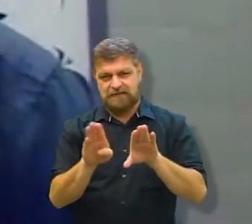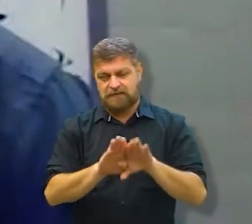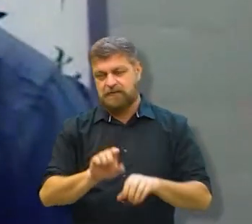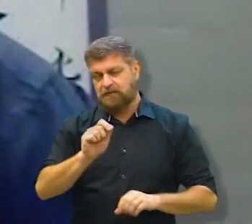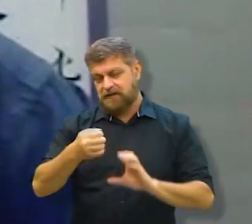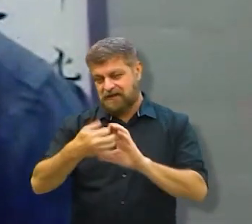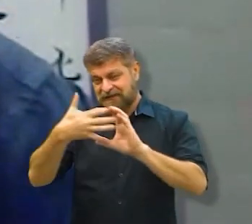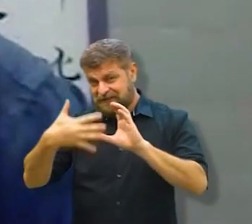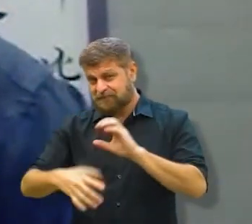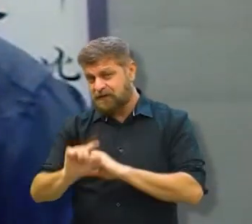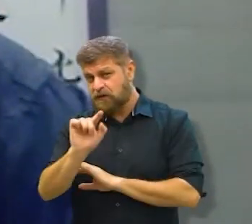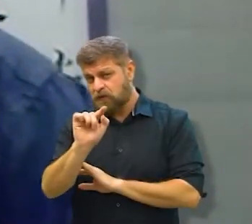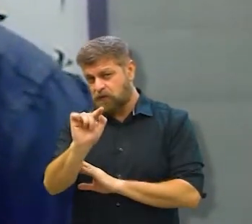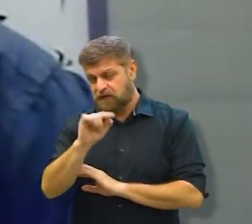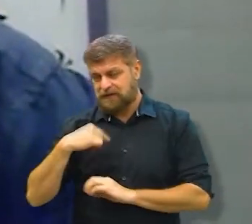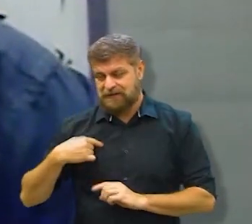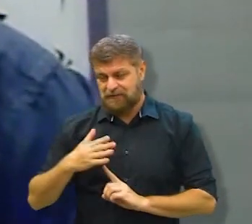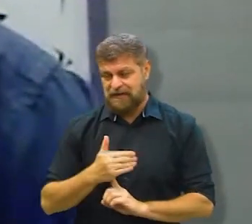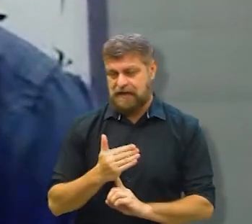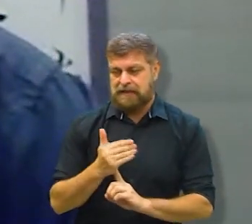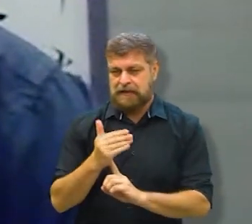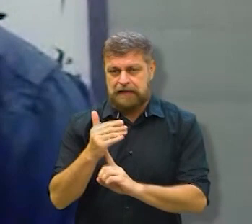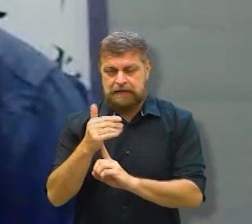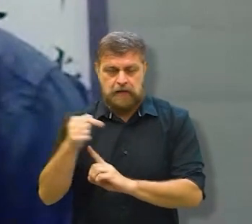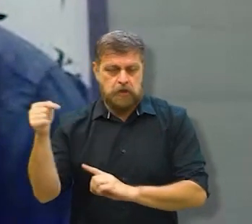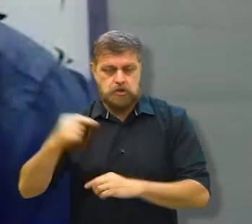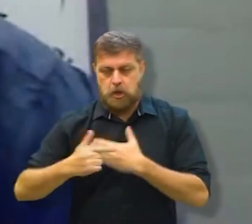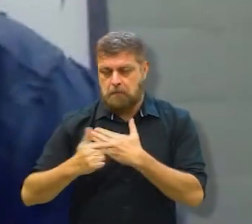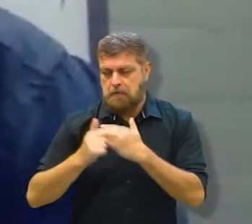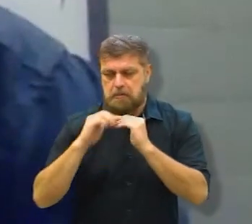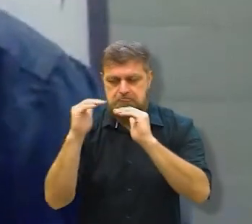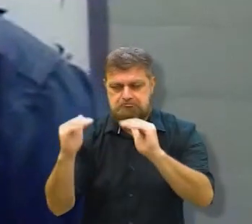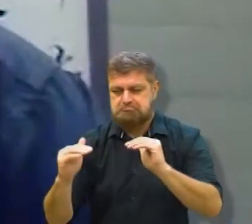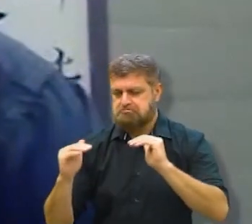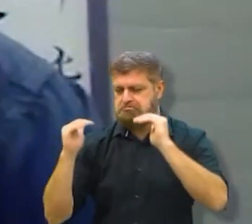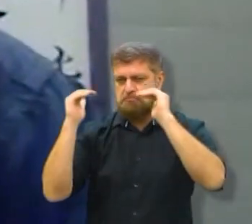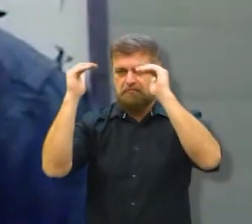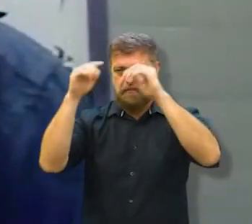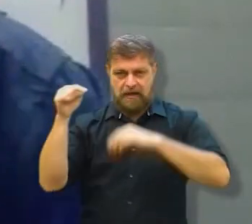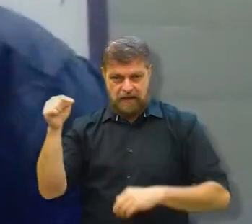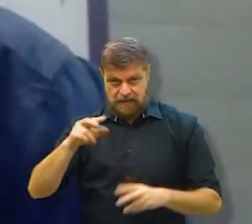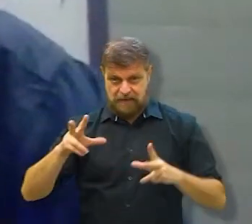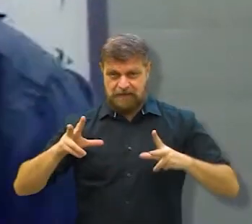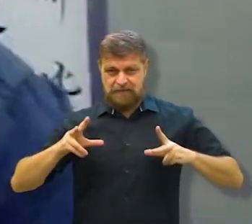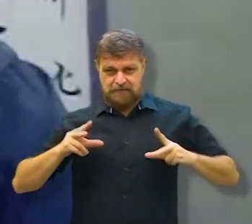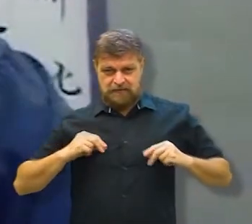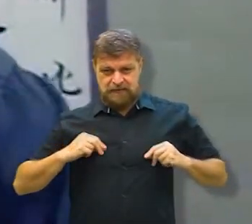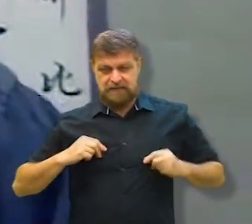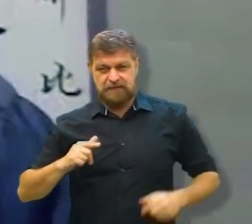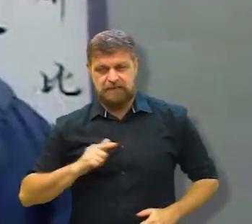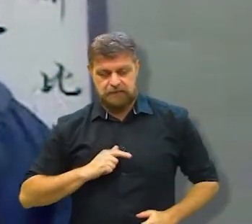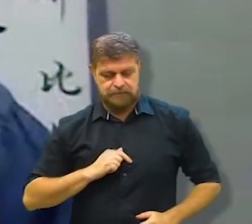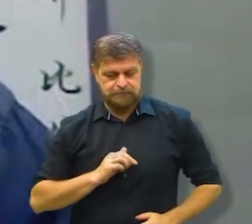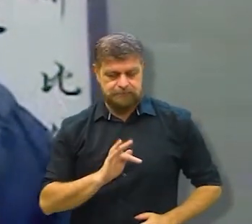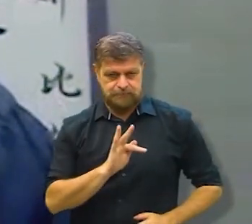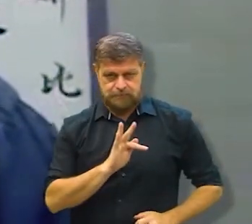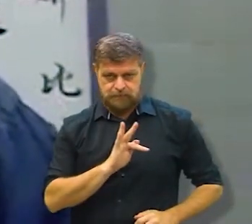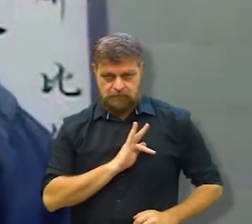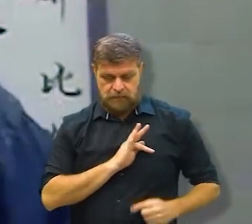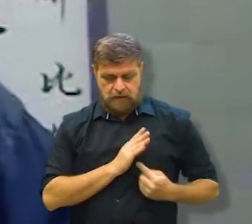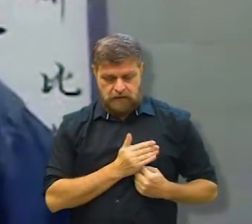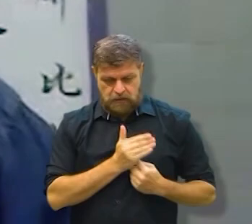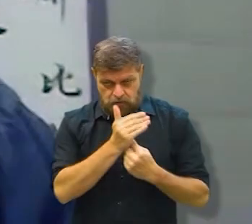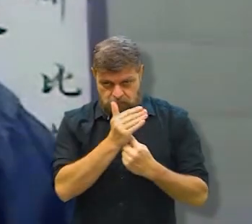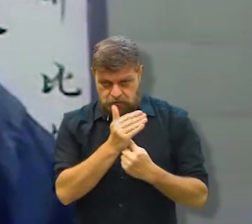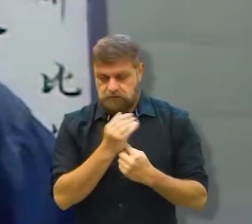é o aspecto realmente de não darmos à tecnologia um papel maior do que aquele que ela merece. Tecnologia é